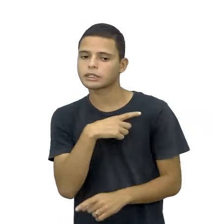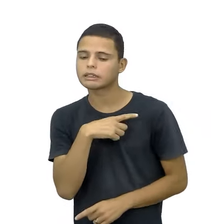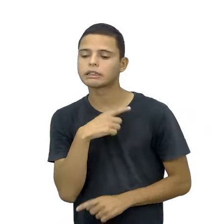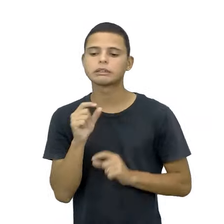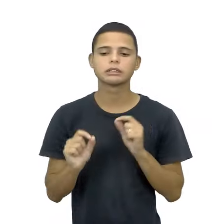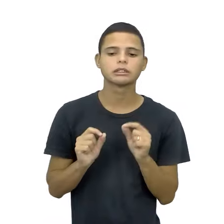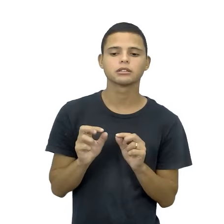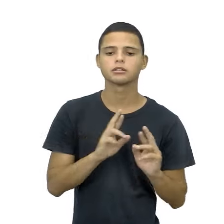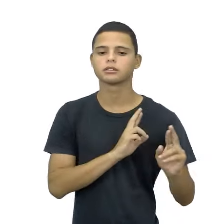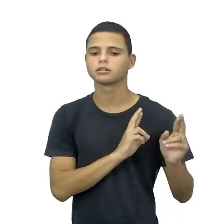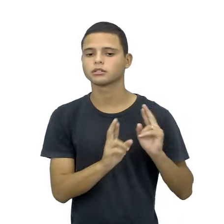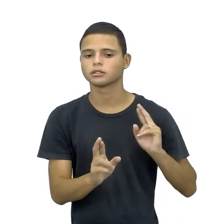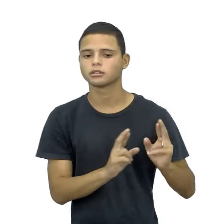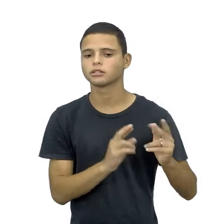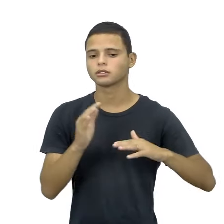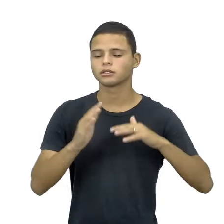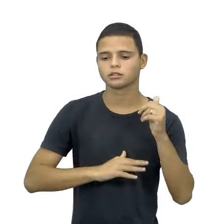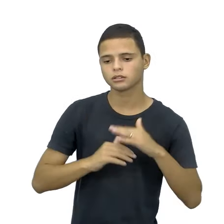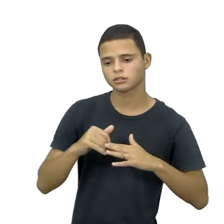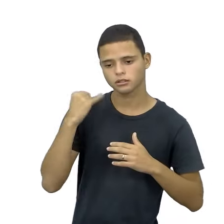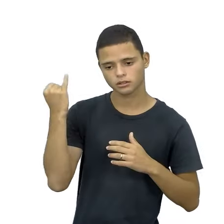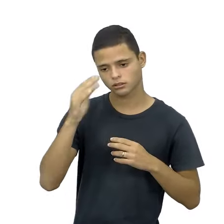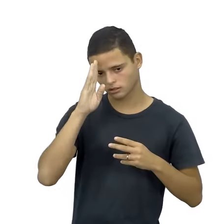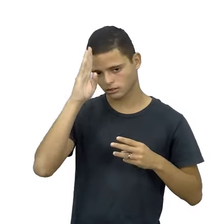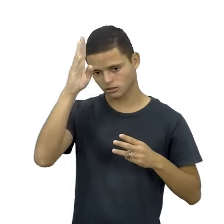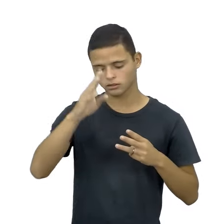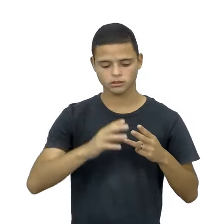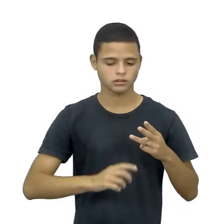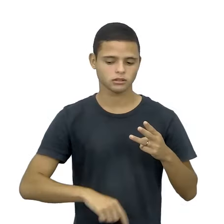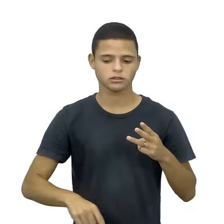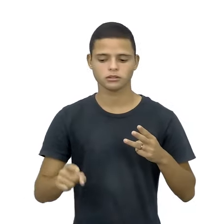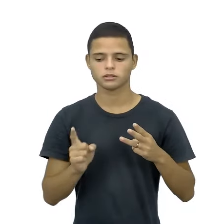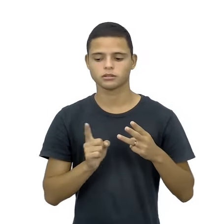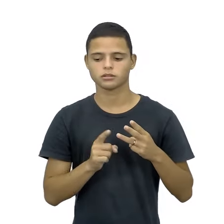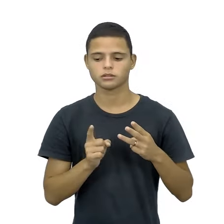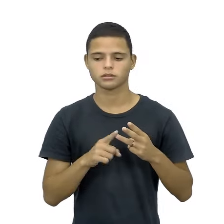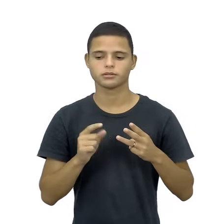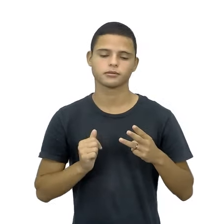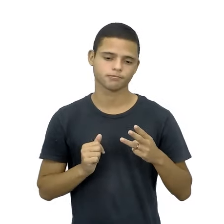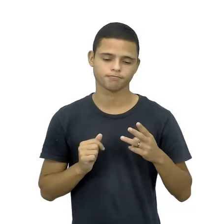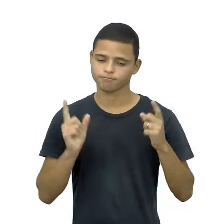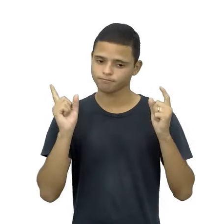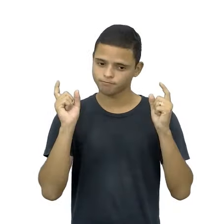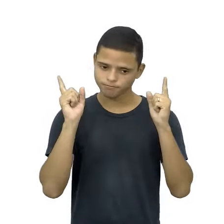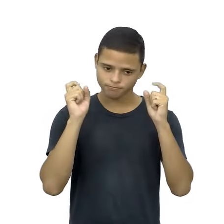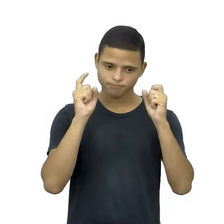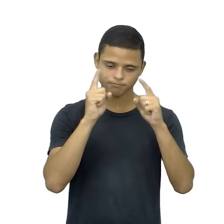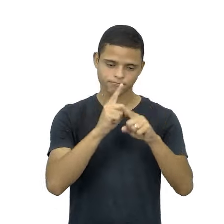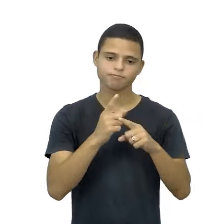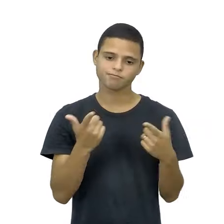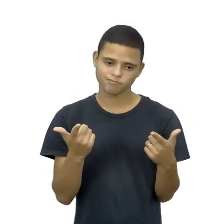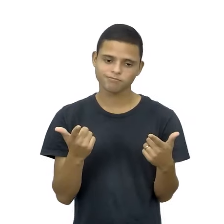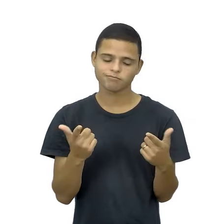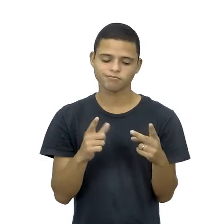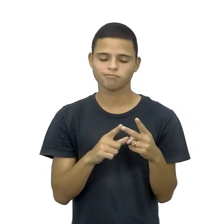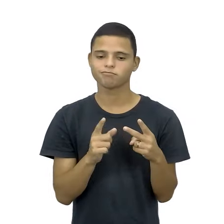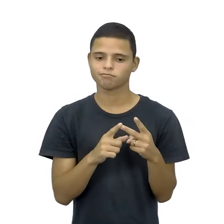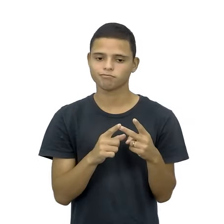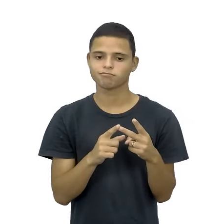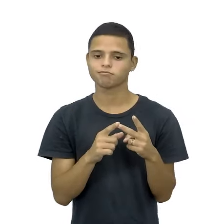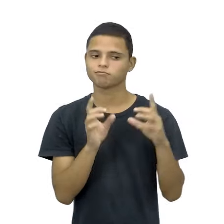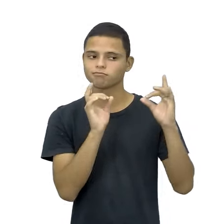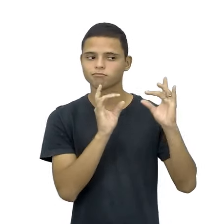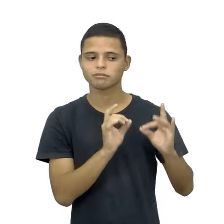têm, relacionadas às habilidades essenciais, né? Dificuldade de aprendizagem quanto